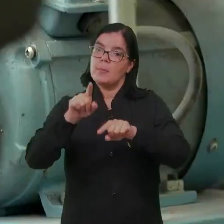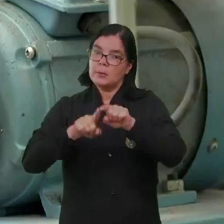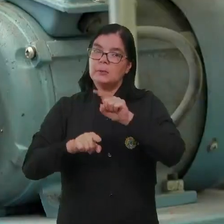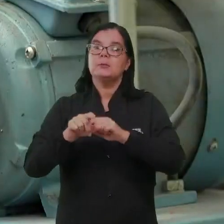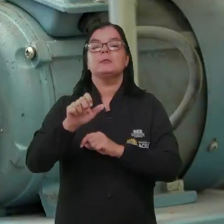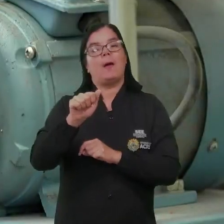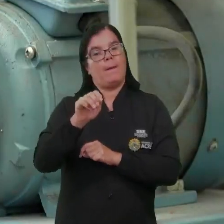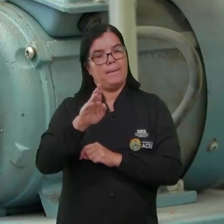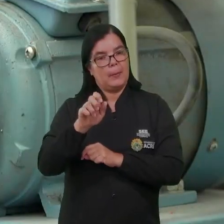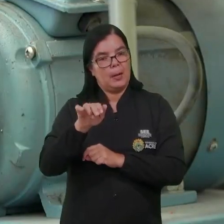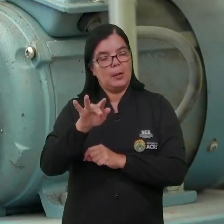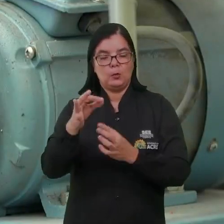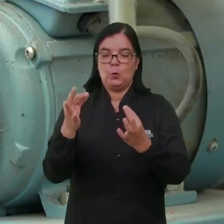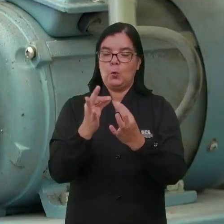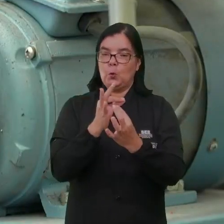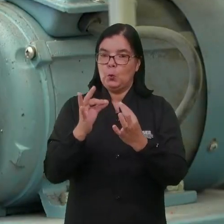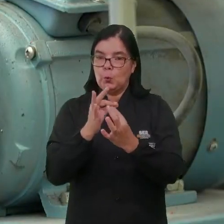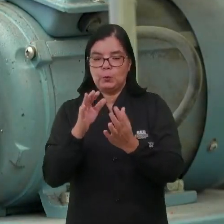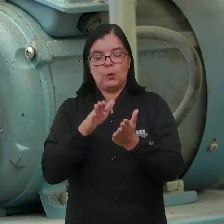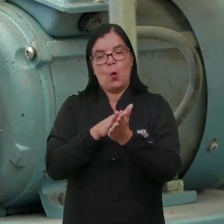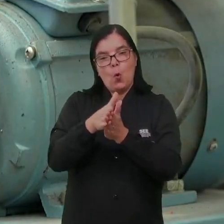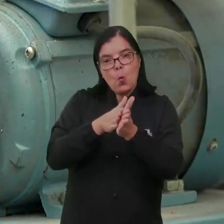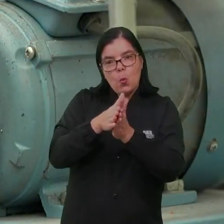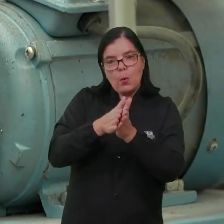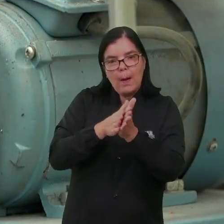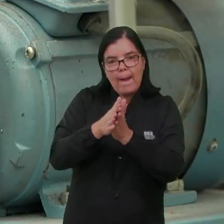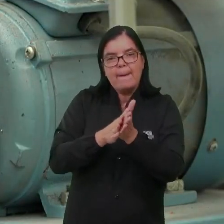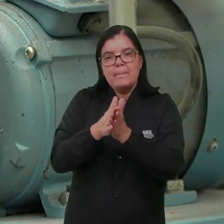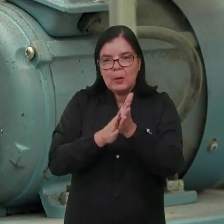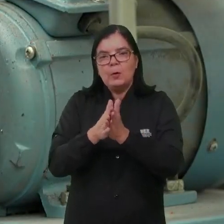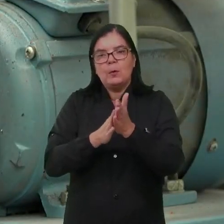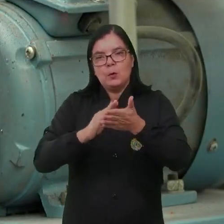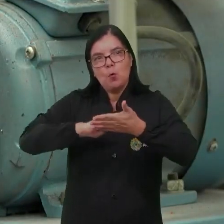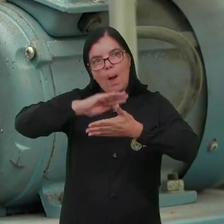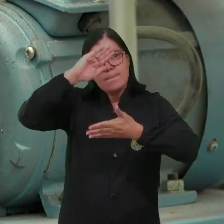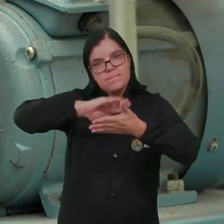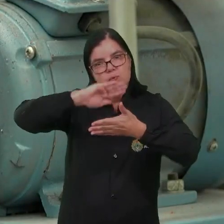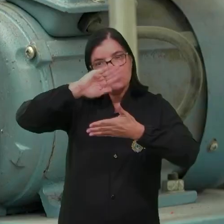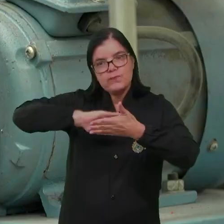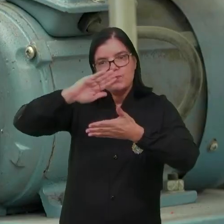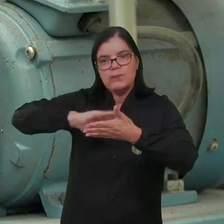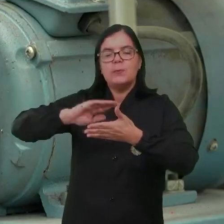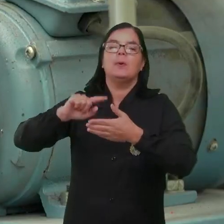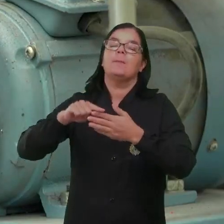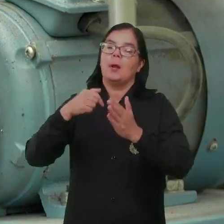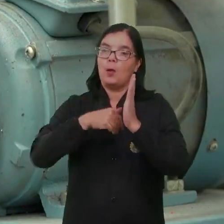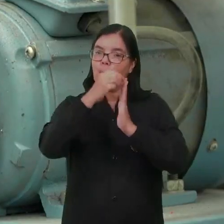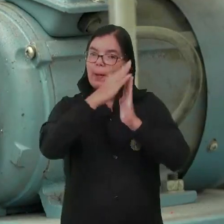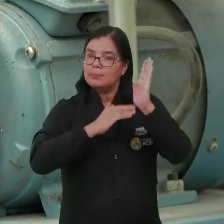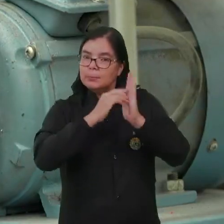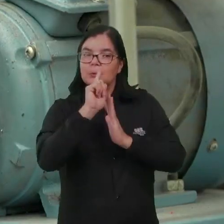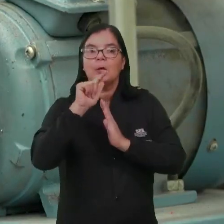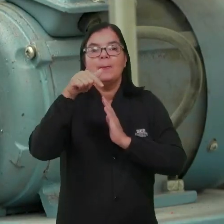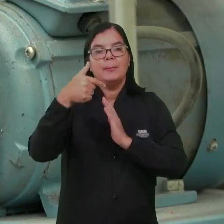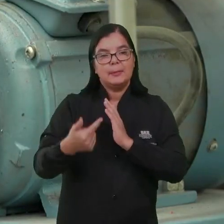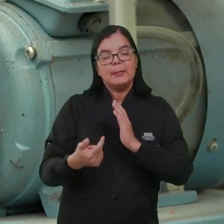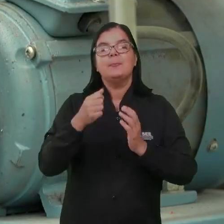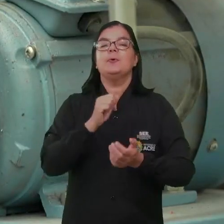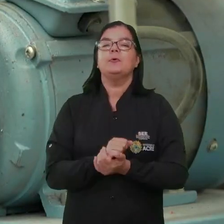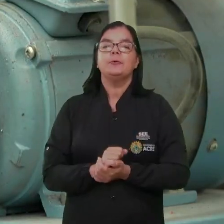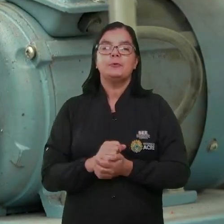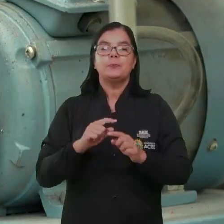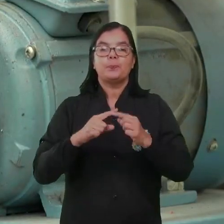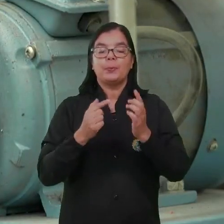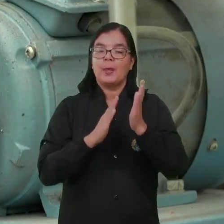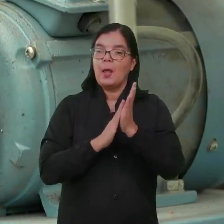abrasivo. Então, as lixas de unha ou lixas para você lixar ali uma parede, né, que você passou ali uma massa, né,